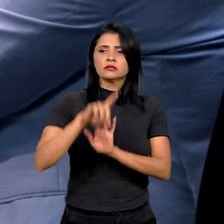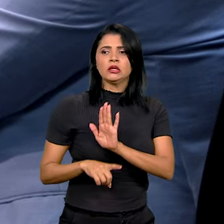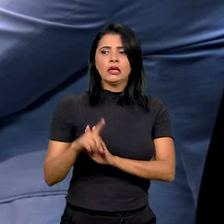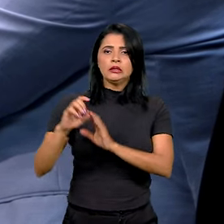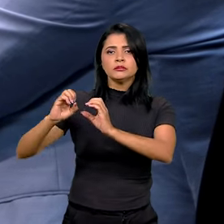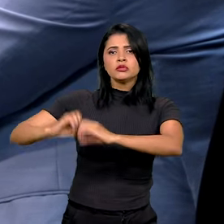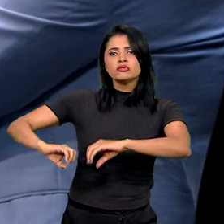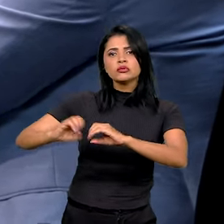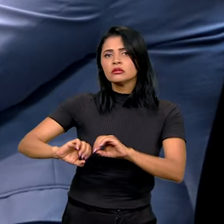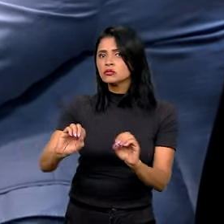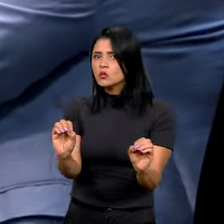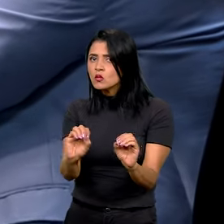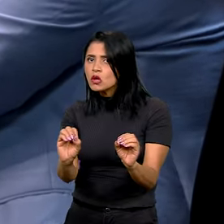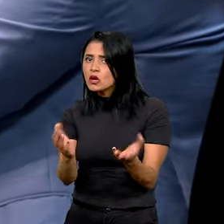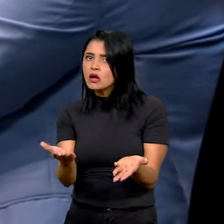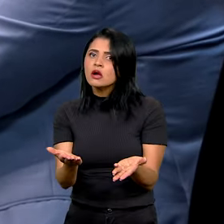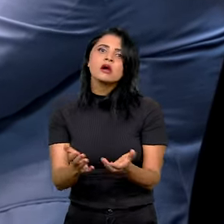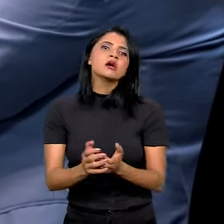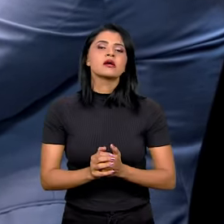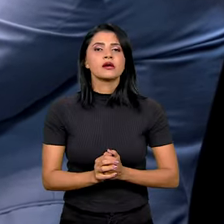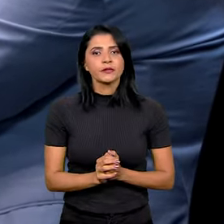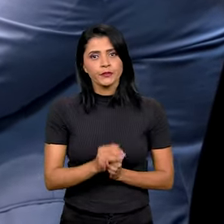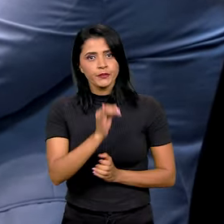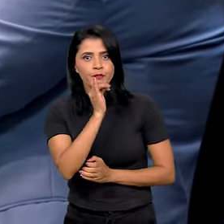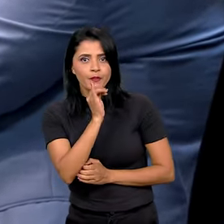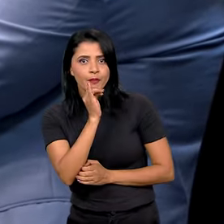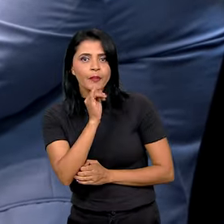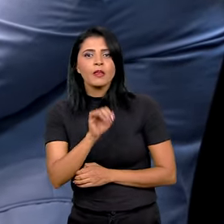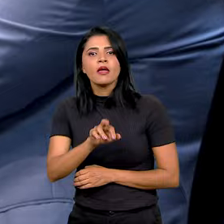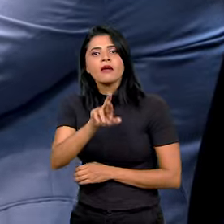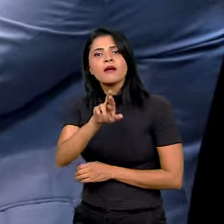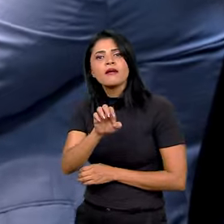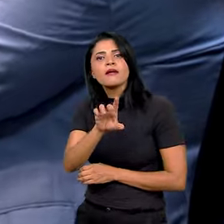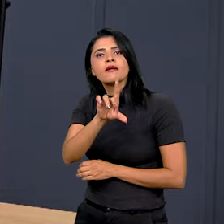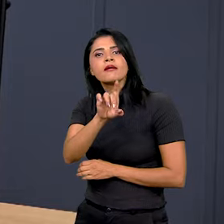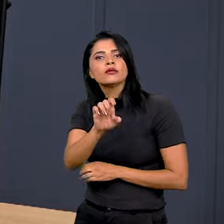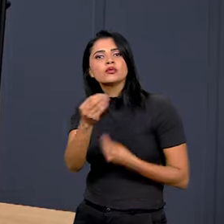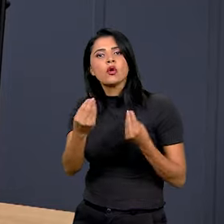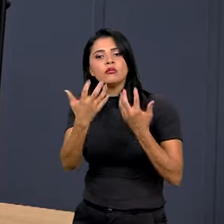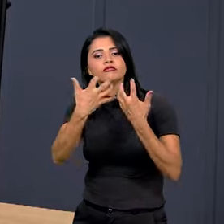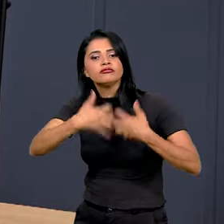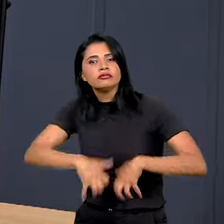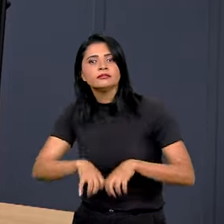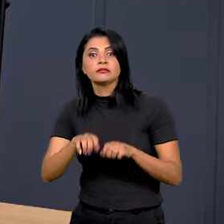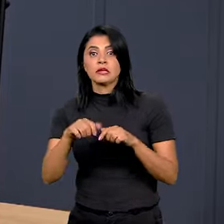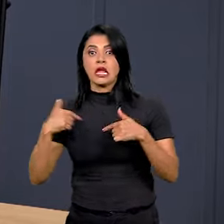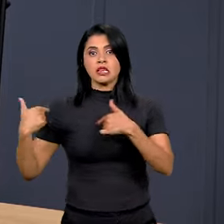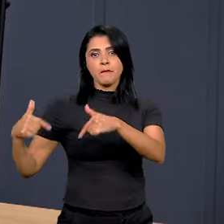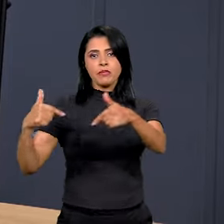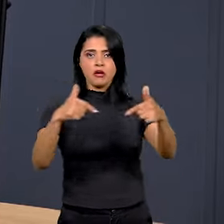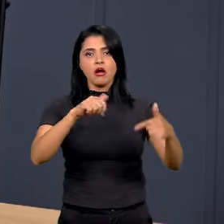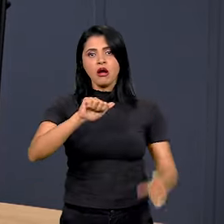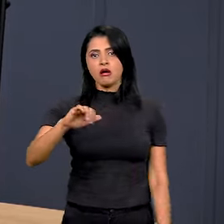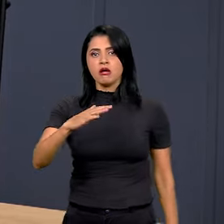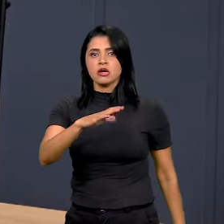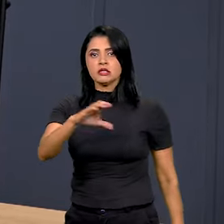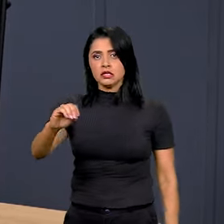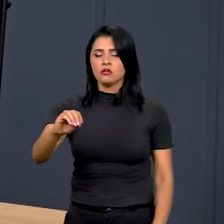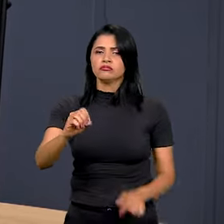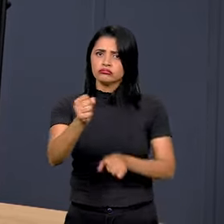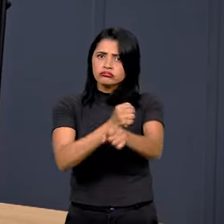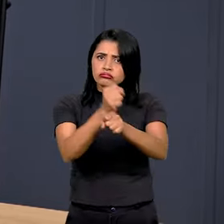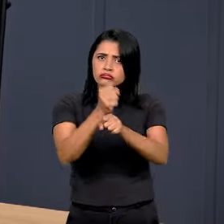sejam prejudicados a questão é o seguinte a gente a a rede funciona a partir de grandes ações né então anualmente a gente tem um plano de